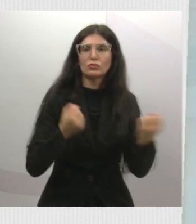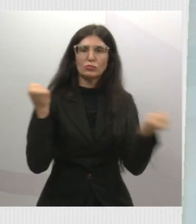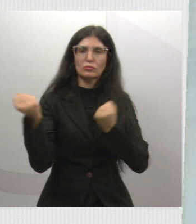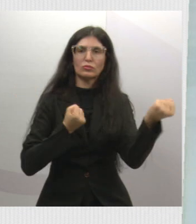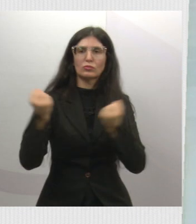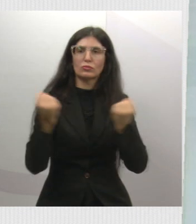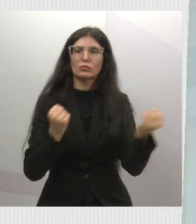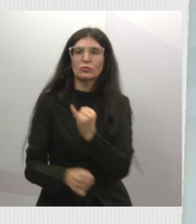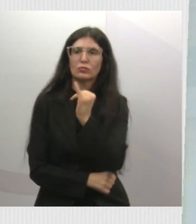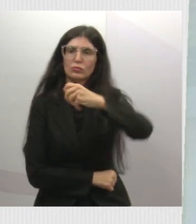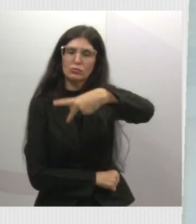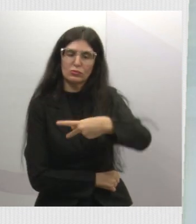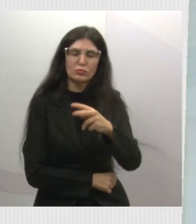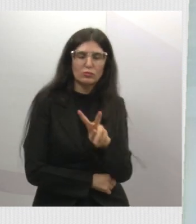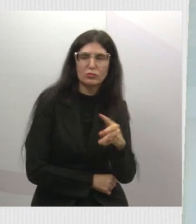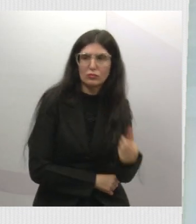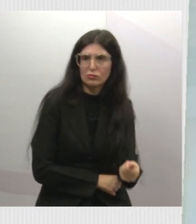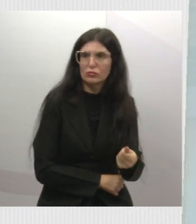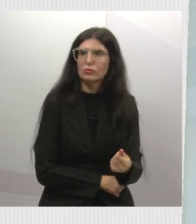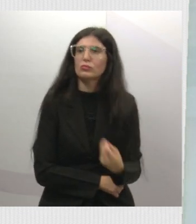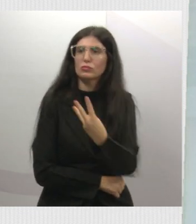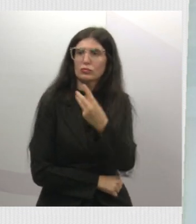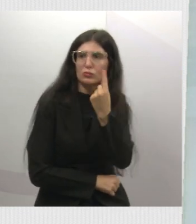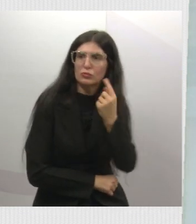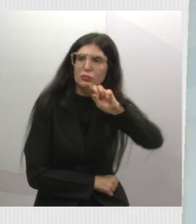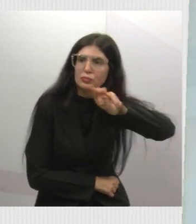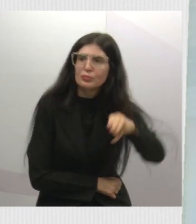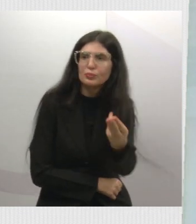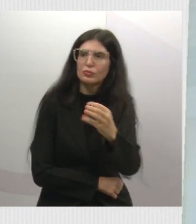31.052.000, arrecadado até o primeiro quadrimestre,